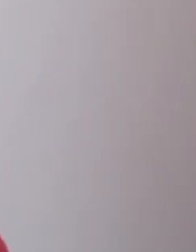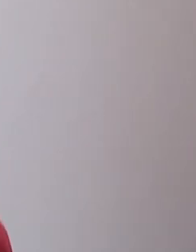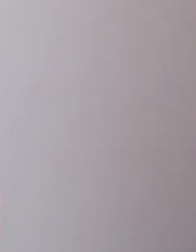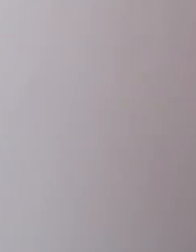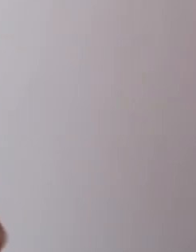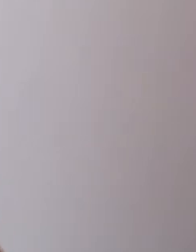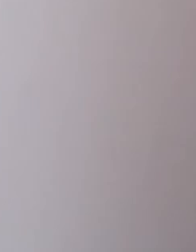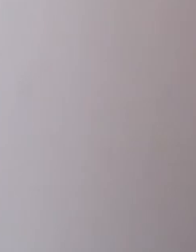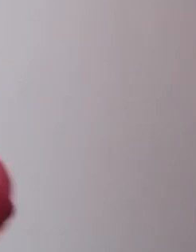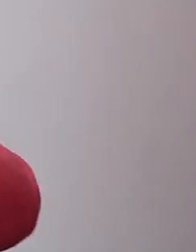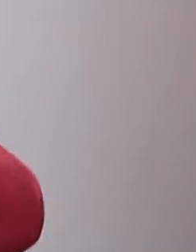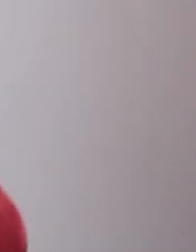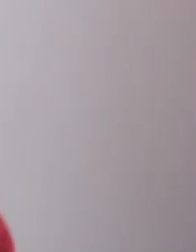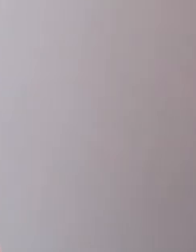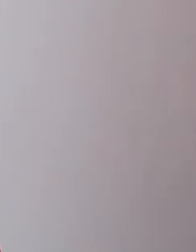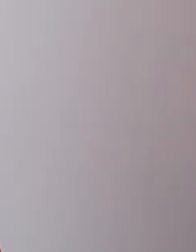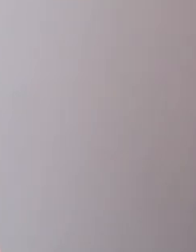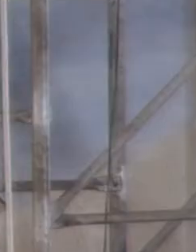uma forma e aqui de outra.